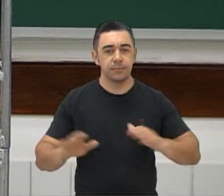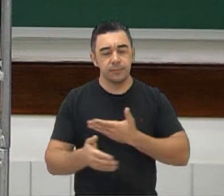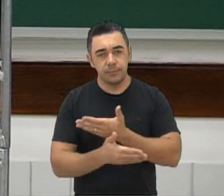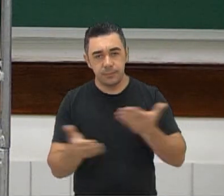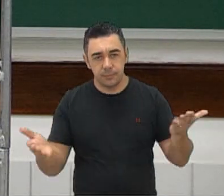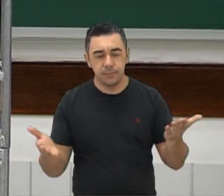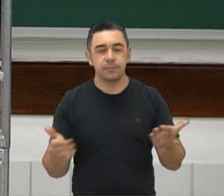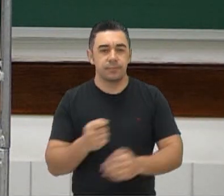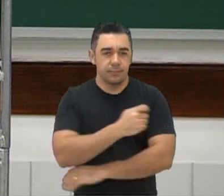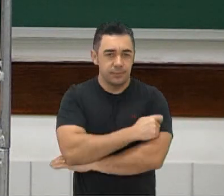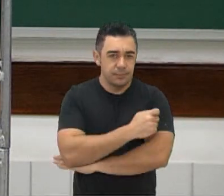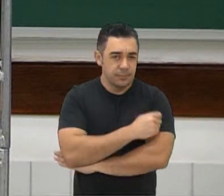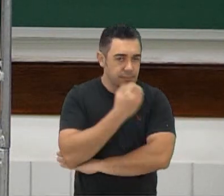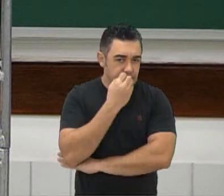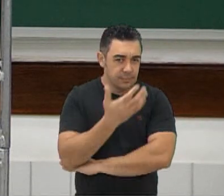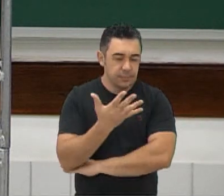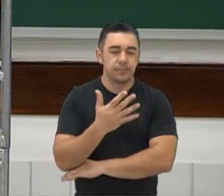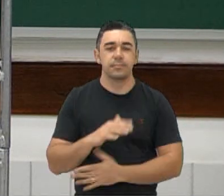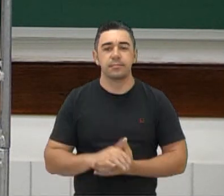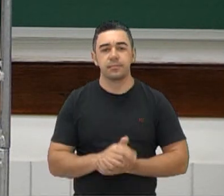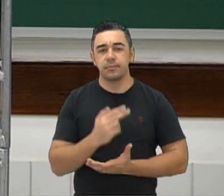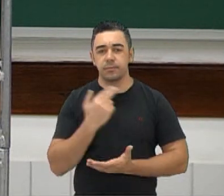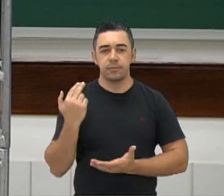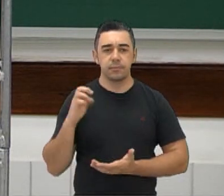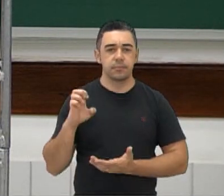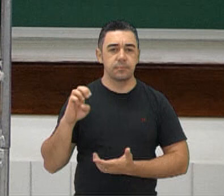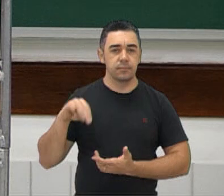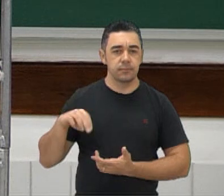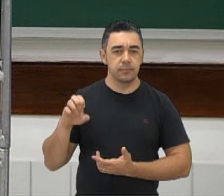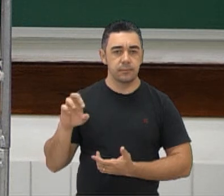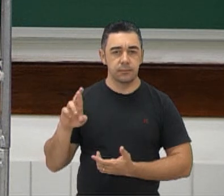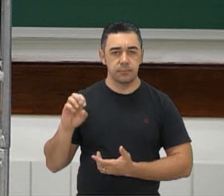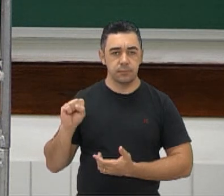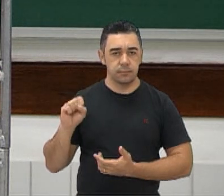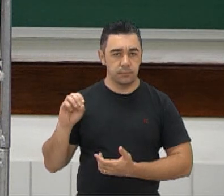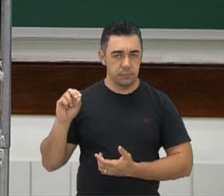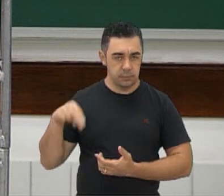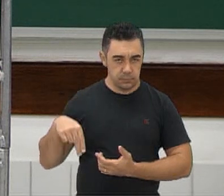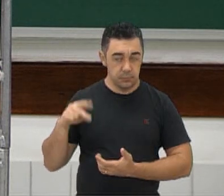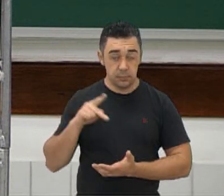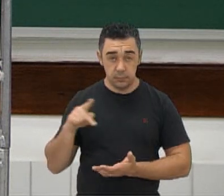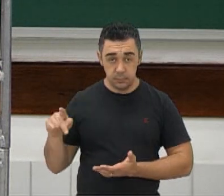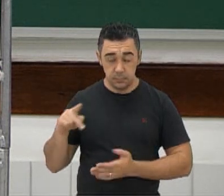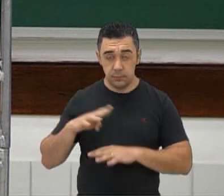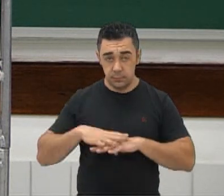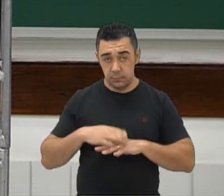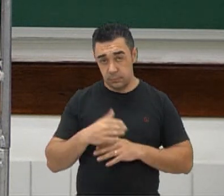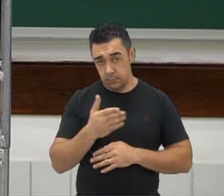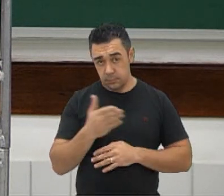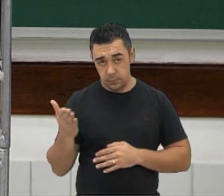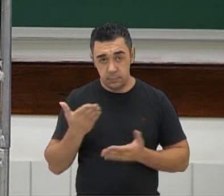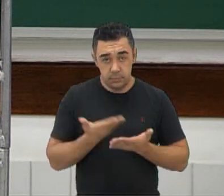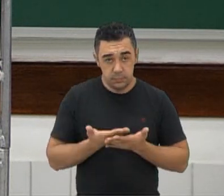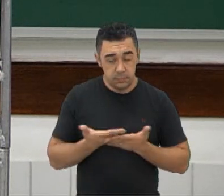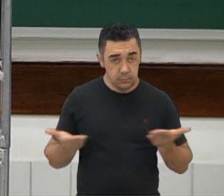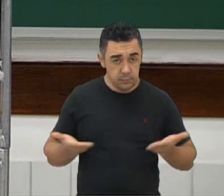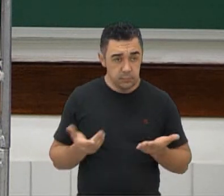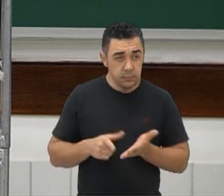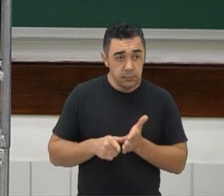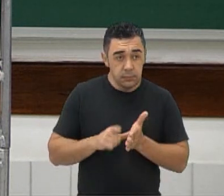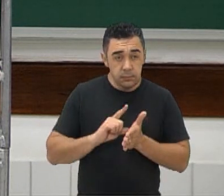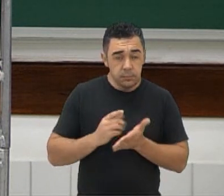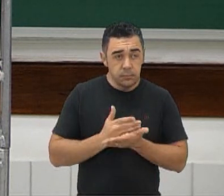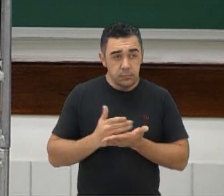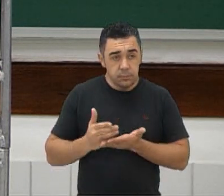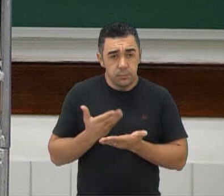Olá, alunos, tudo bem? Me chamo Emerson, serei professor de vocês de matemática aí na aula de hoje. Antes de